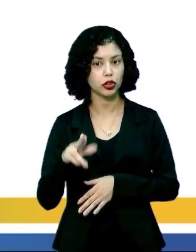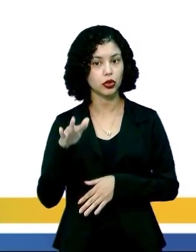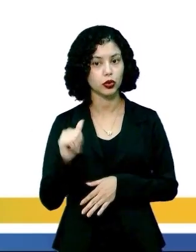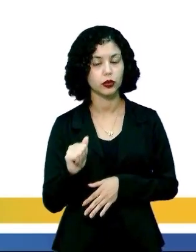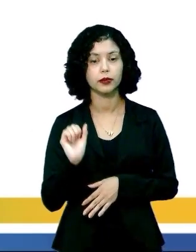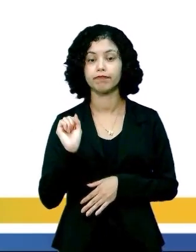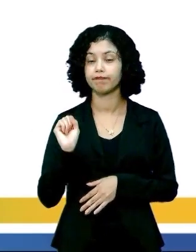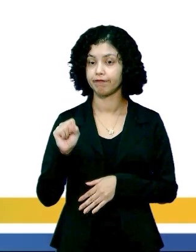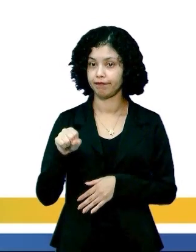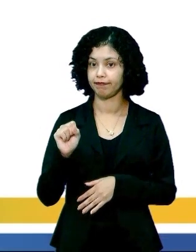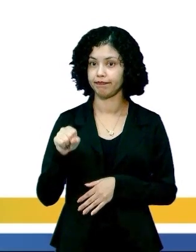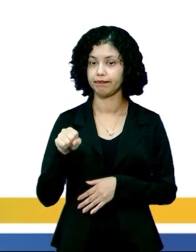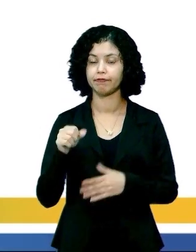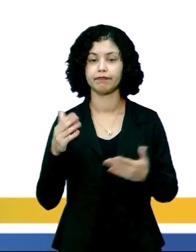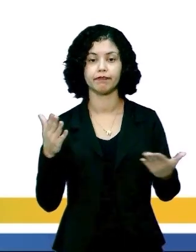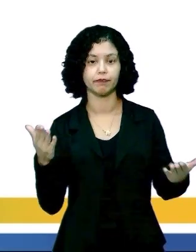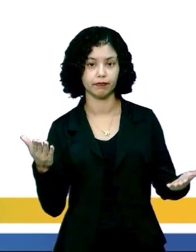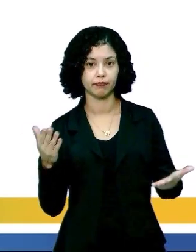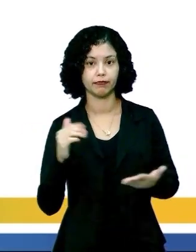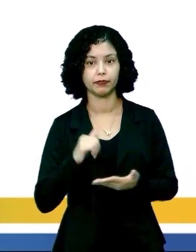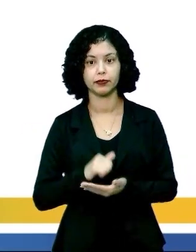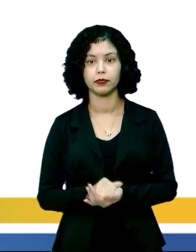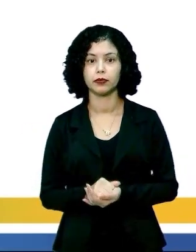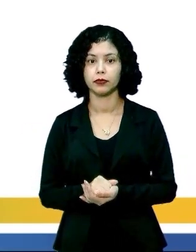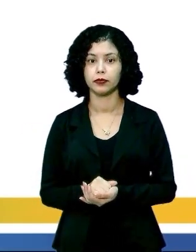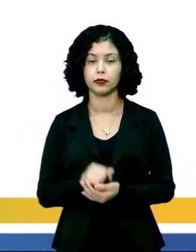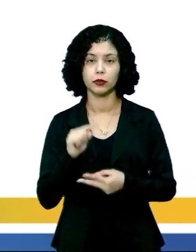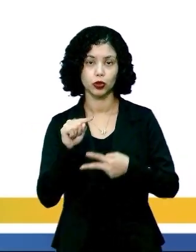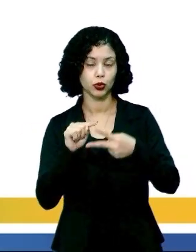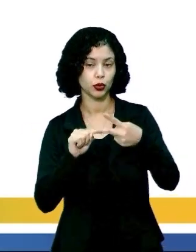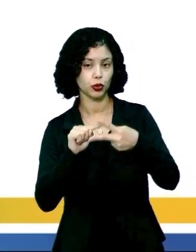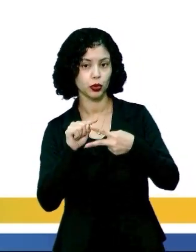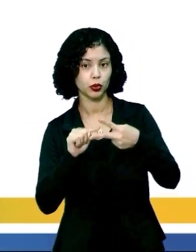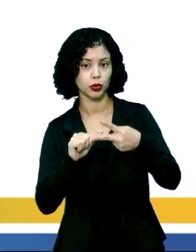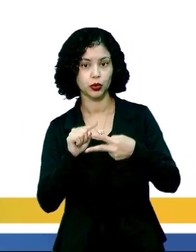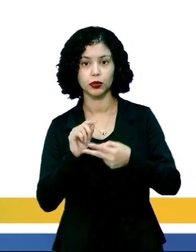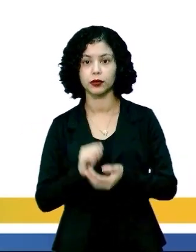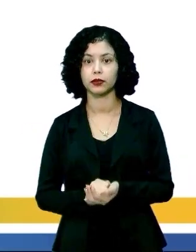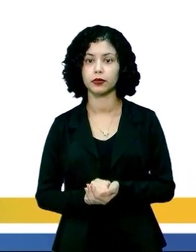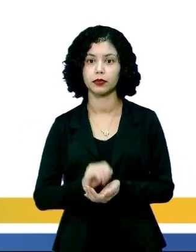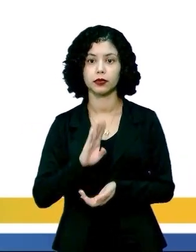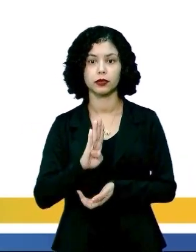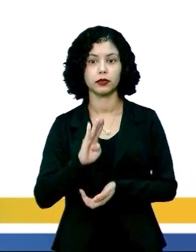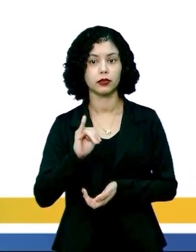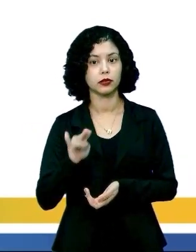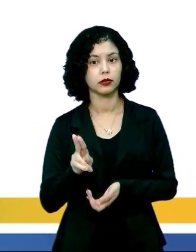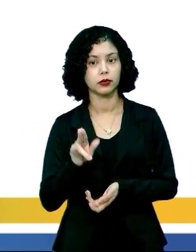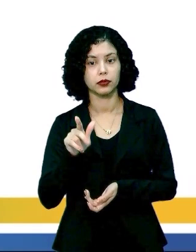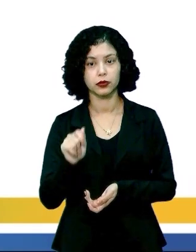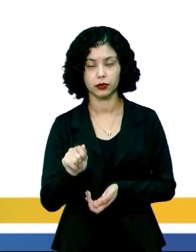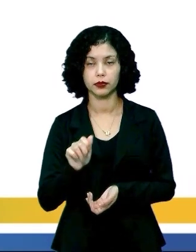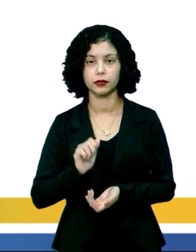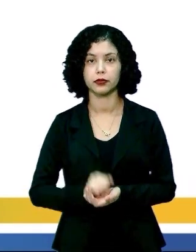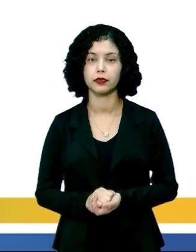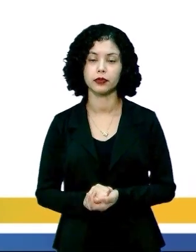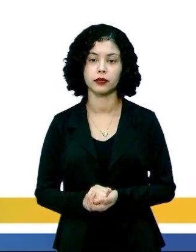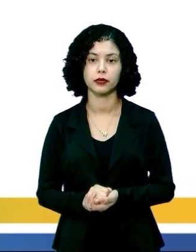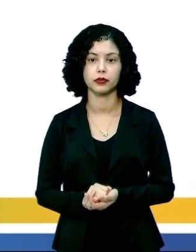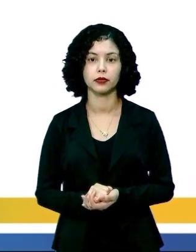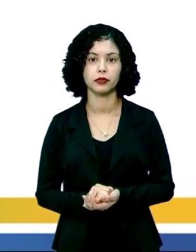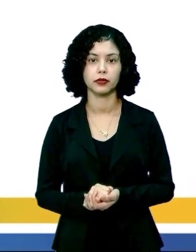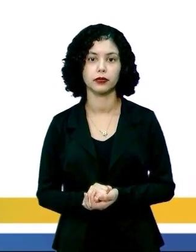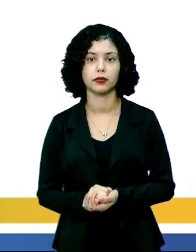bijetora? Sim, é verdade. Como a função é injetora e sobrejetora, então ela